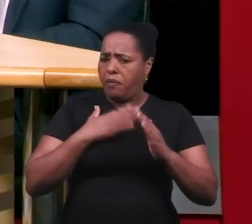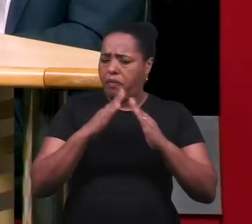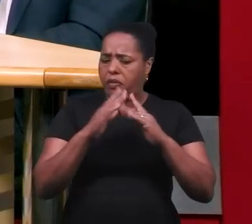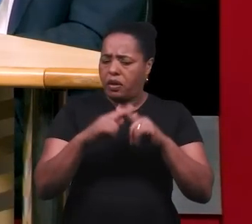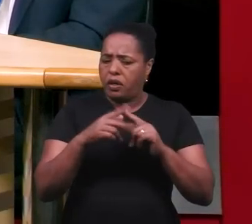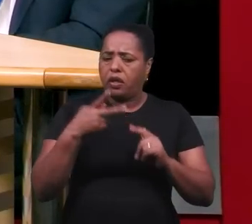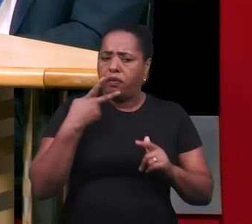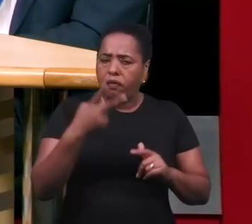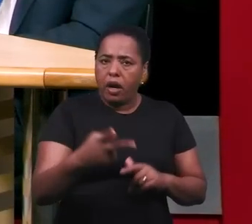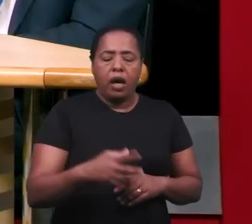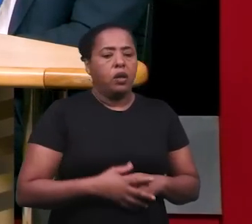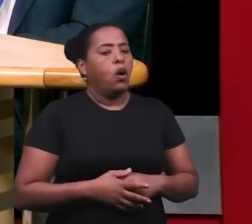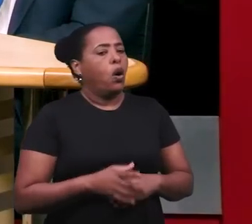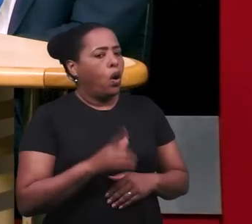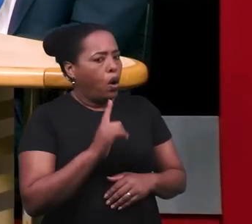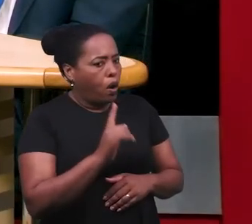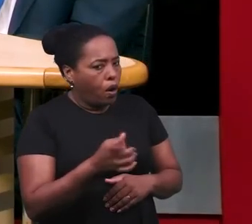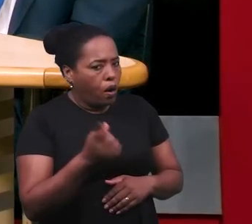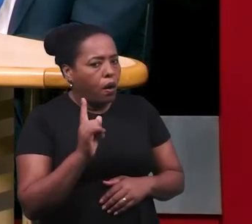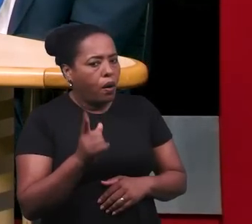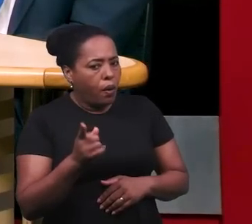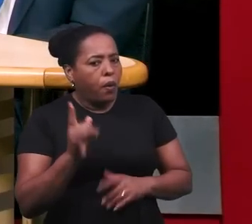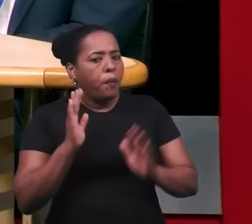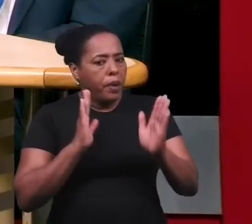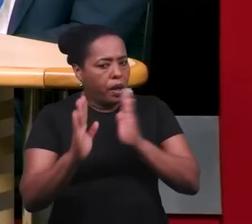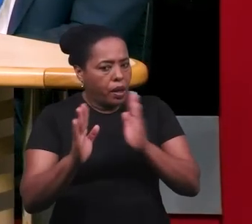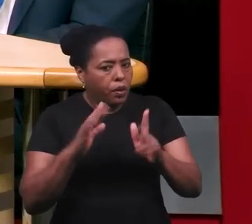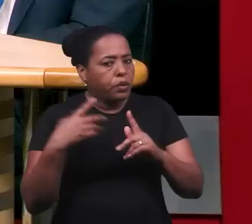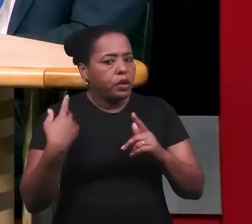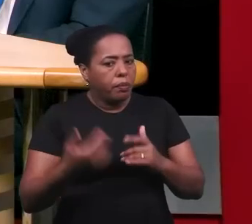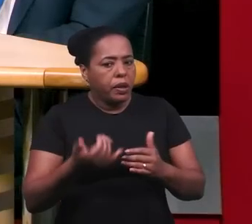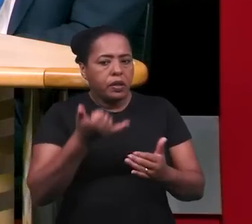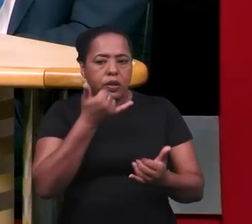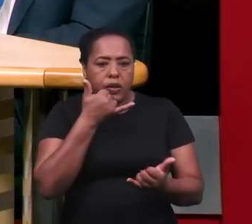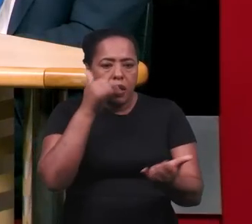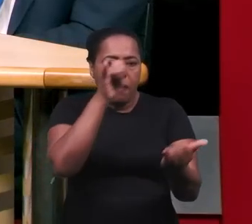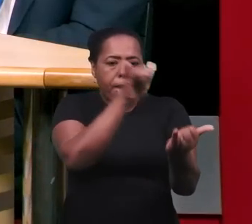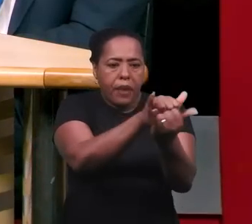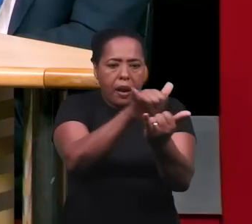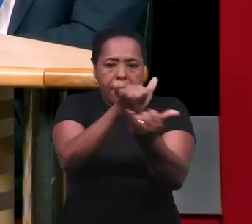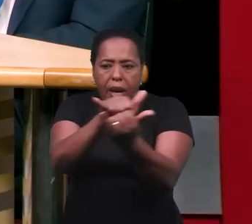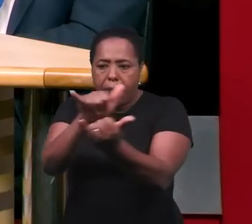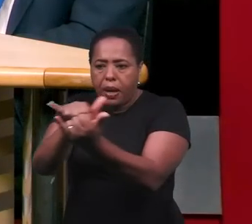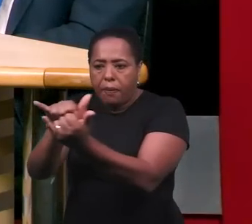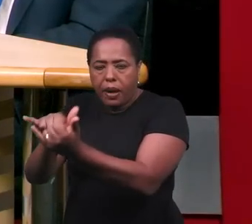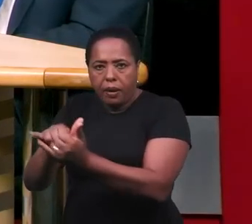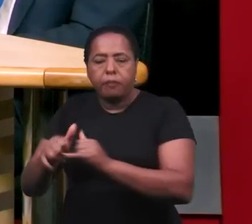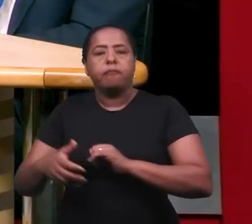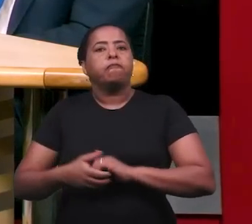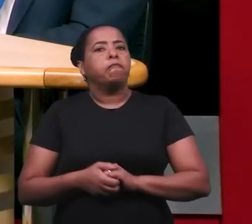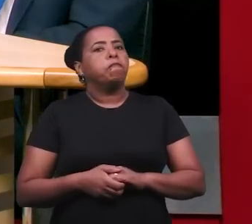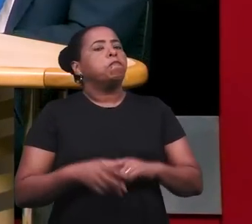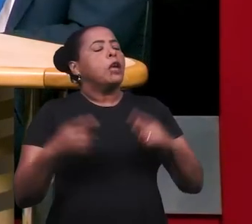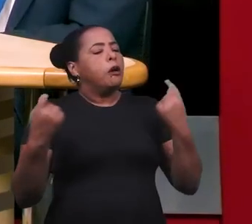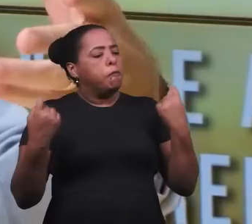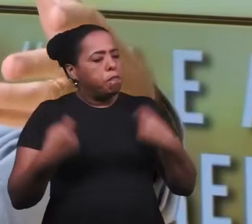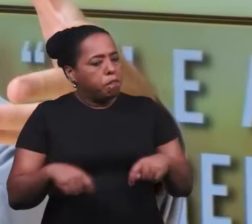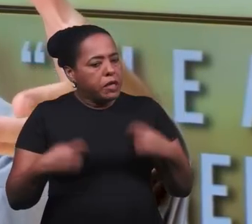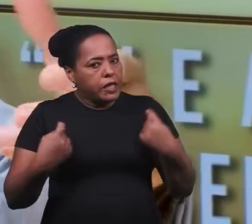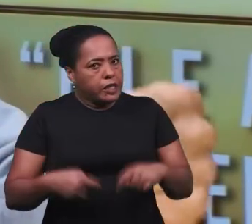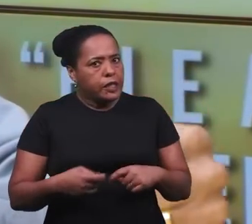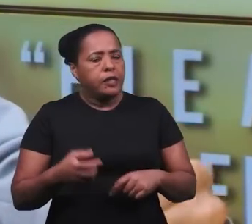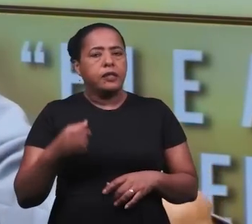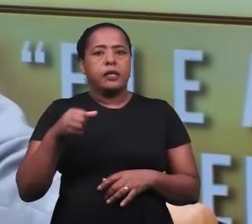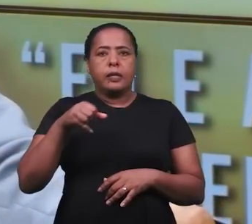lá na igreja sempre fala, irmãos, nós estamos vivendo um tempo que precisamos perdoar uns aos outros. Muito bom. Como família,